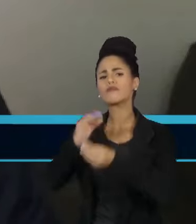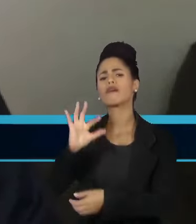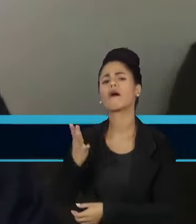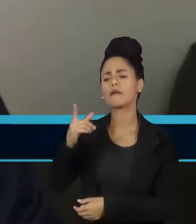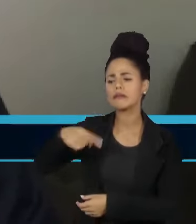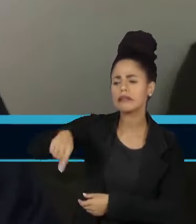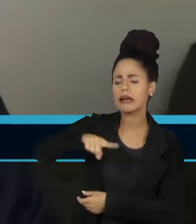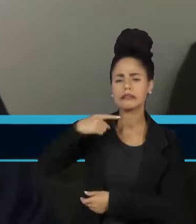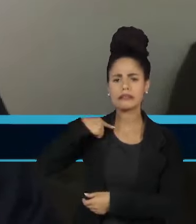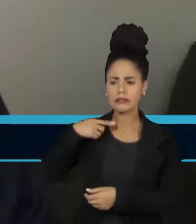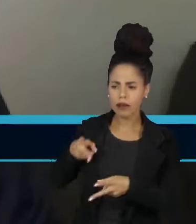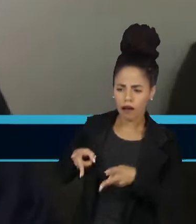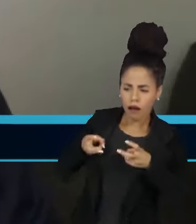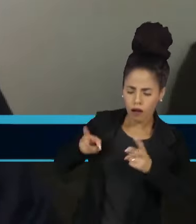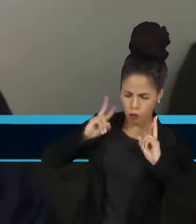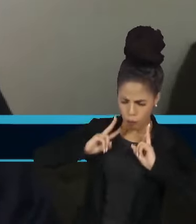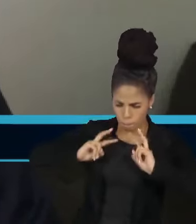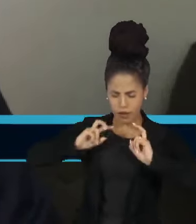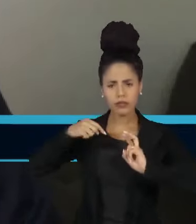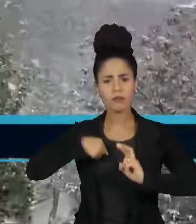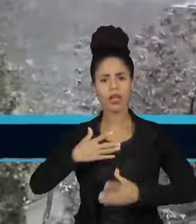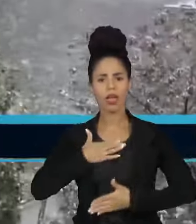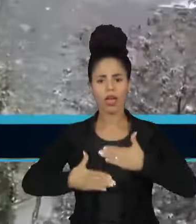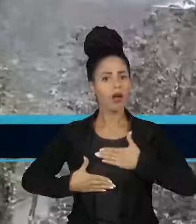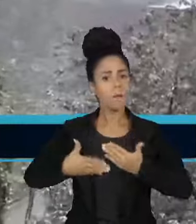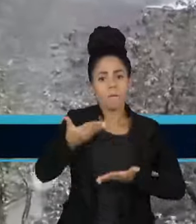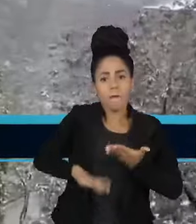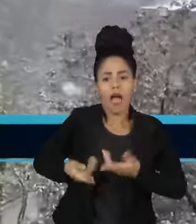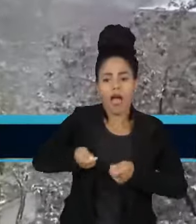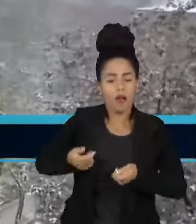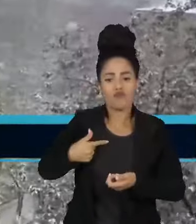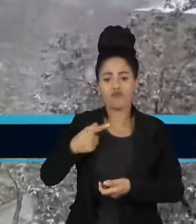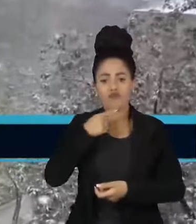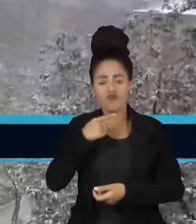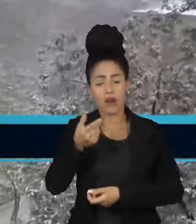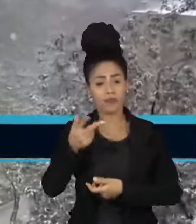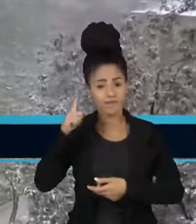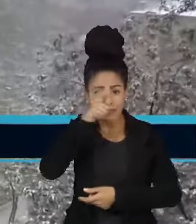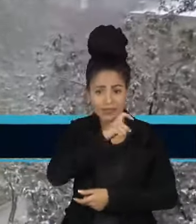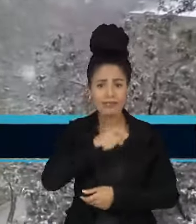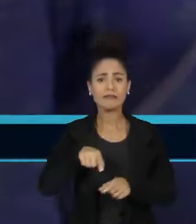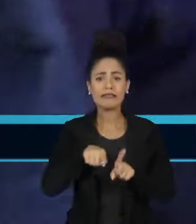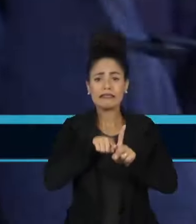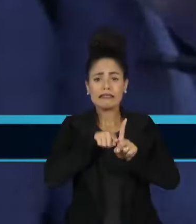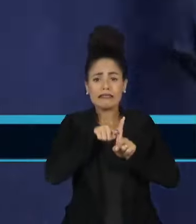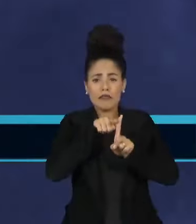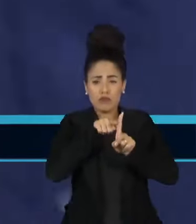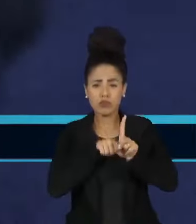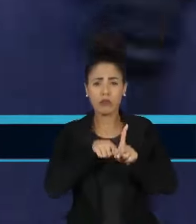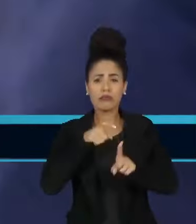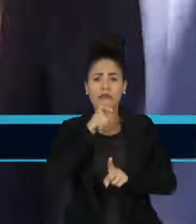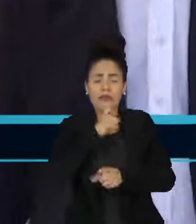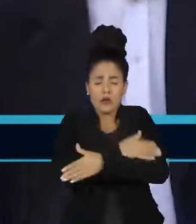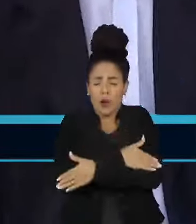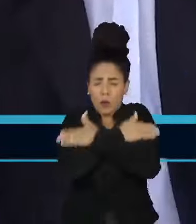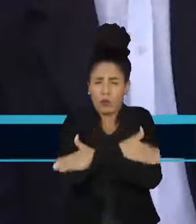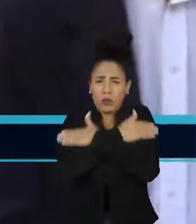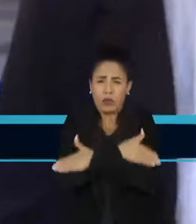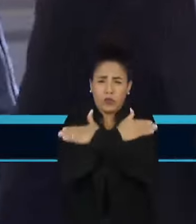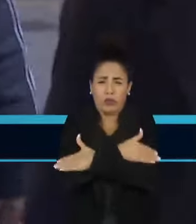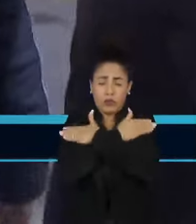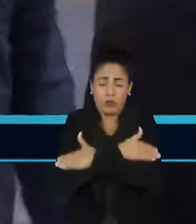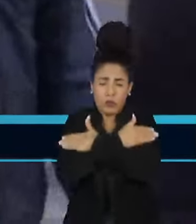de termorregulação é perdida. As ondas de frio também mexem com o corpo e podem resultar em